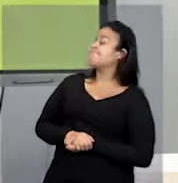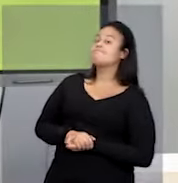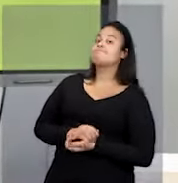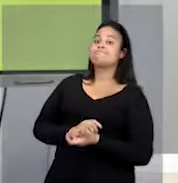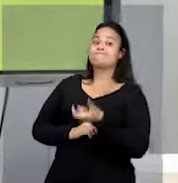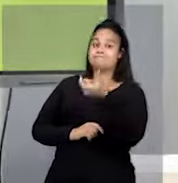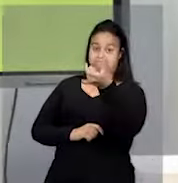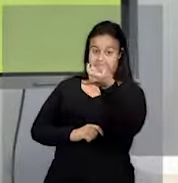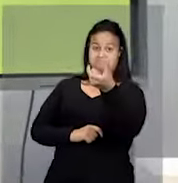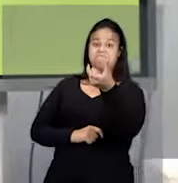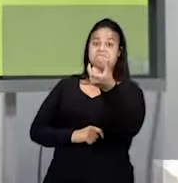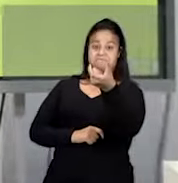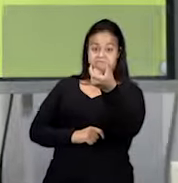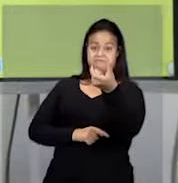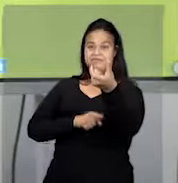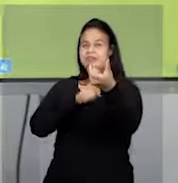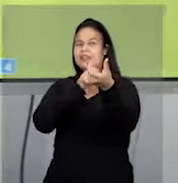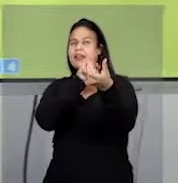aquelas,